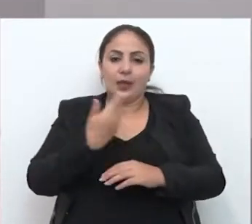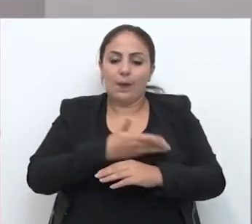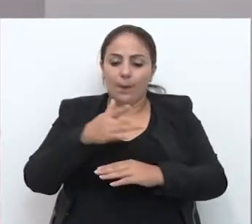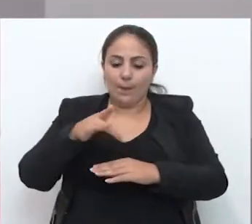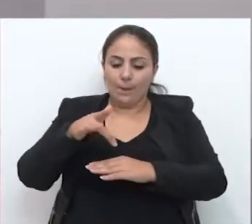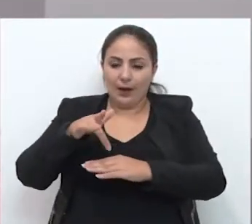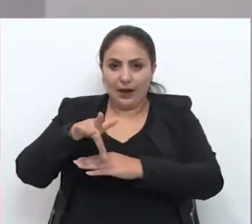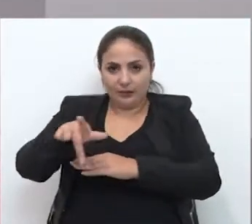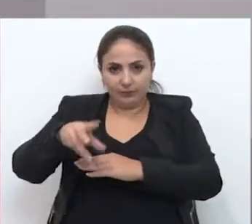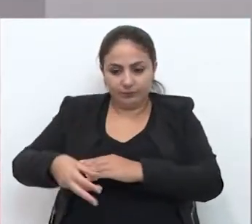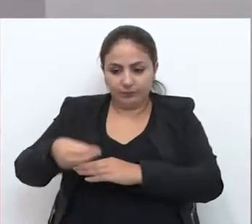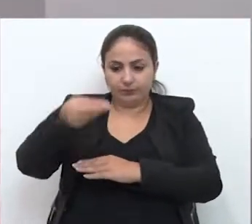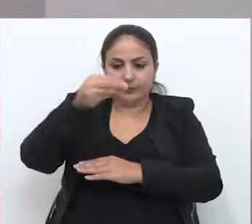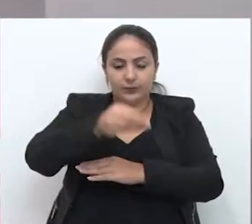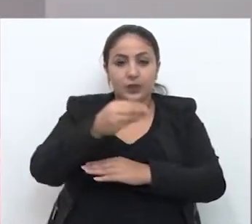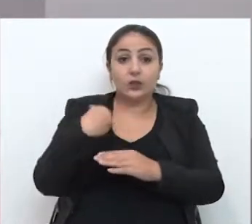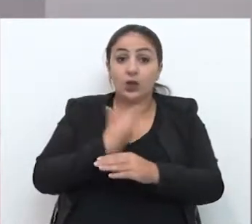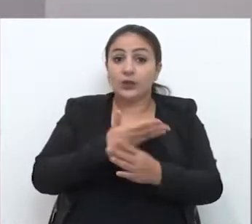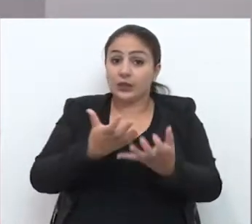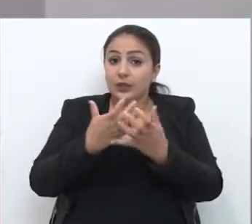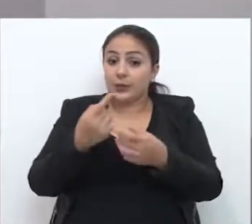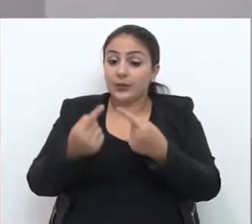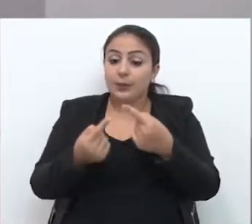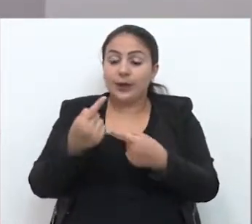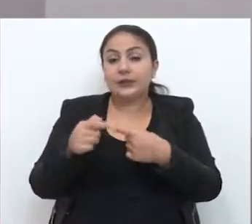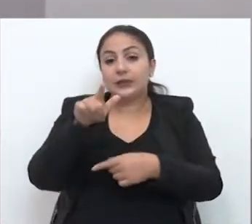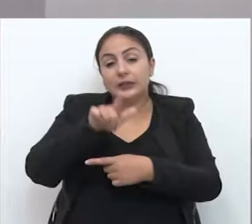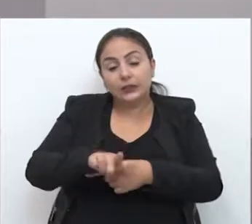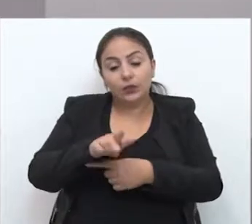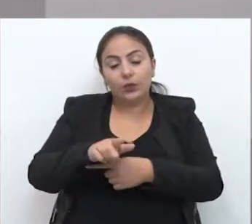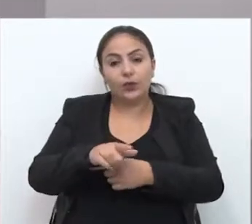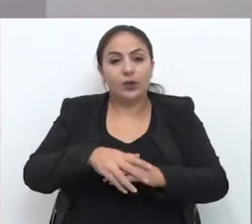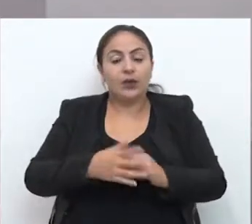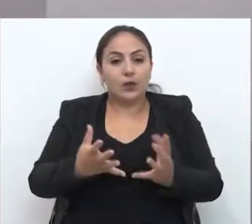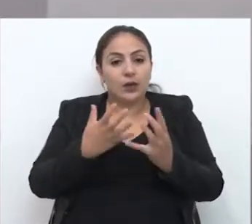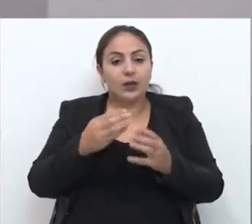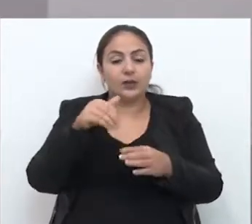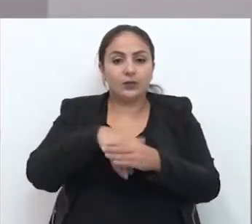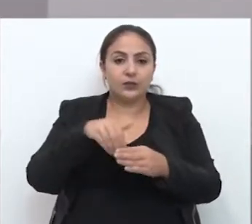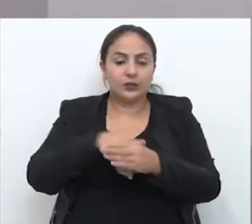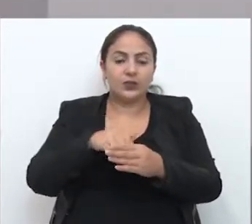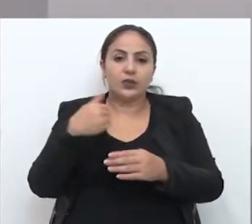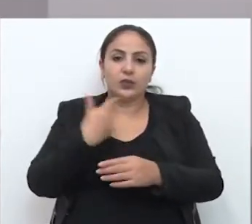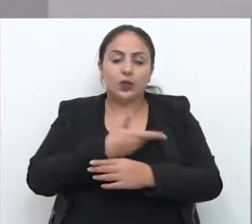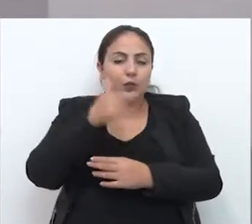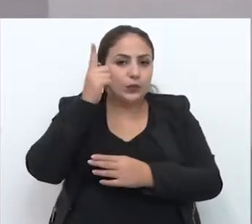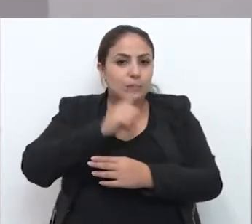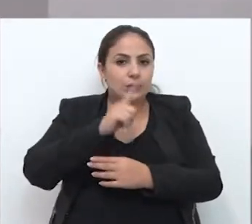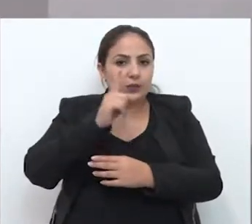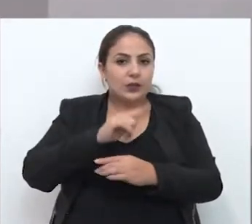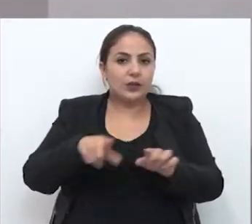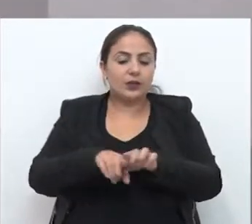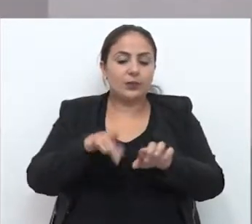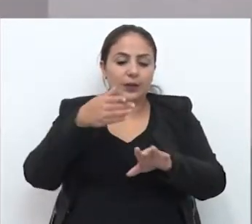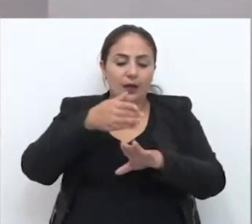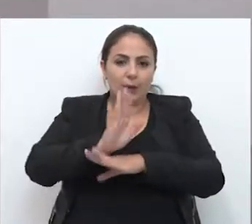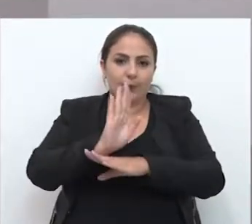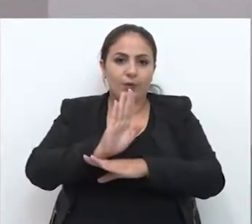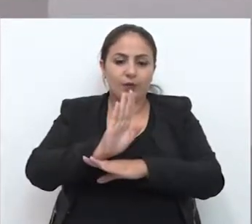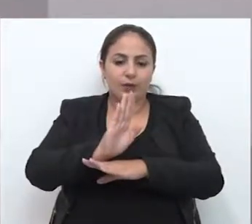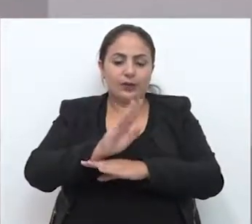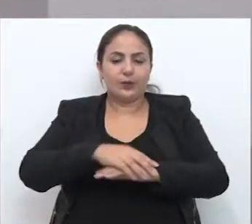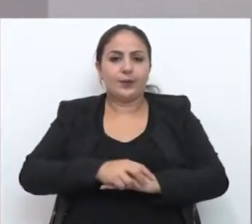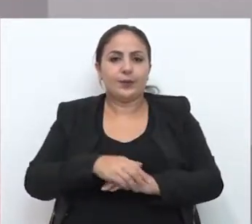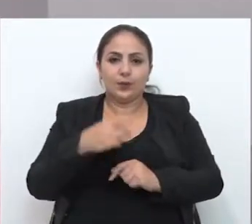estou desarquivando esse projeto, eu quero que vá a debate de novo esse ano, quero ver se vá para a votação e que a gente consiga, então,